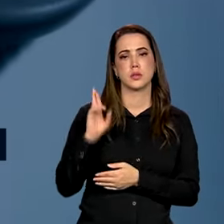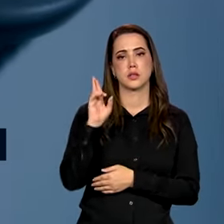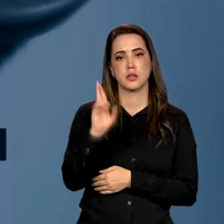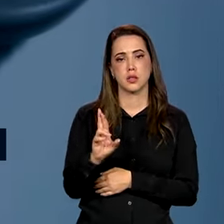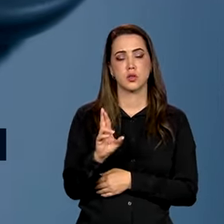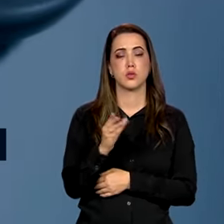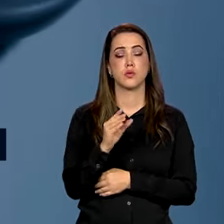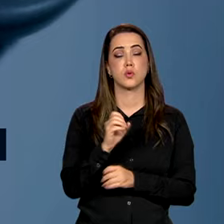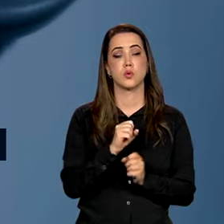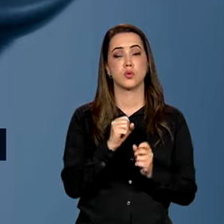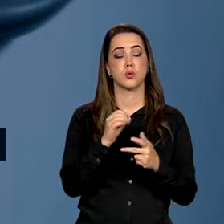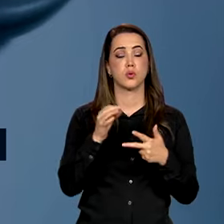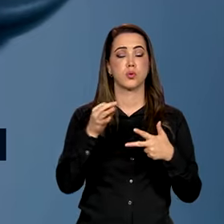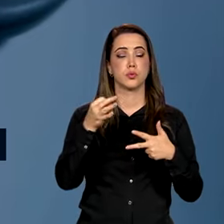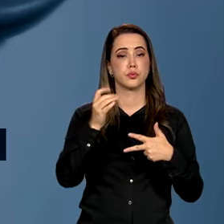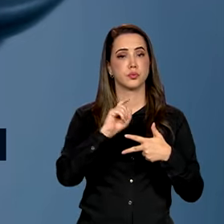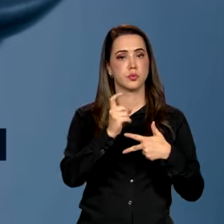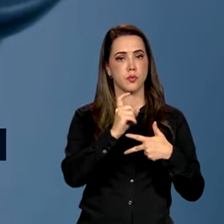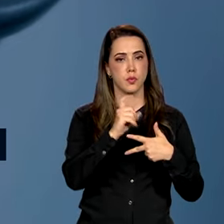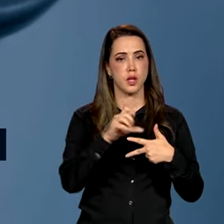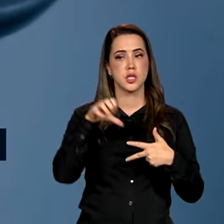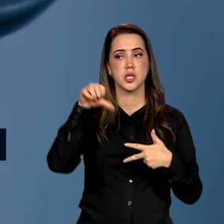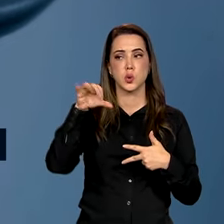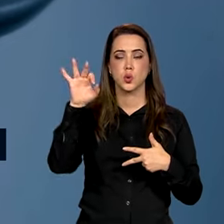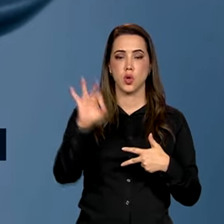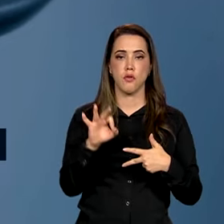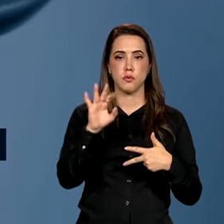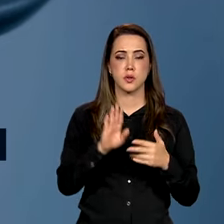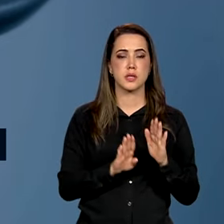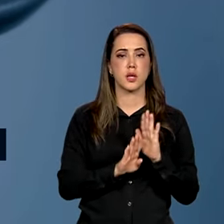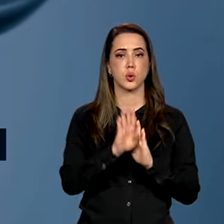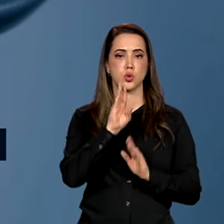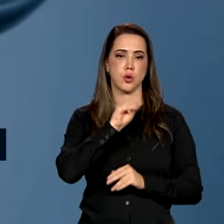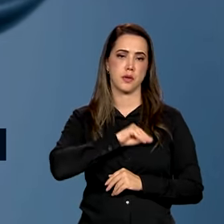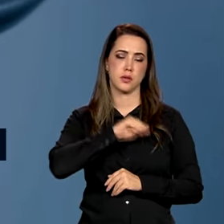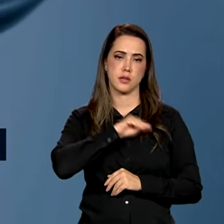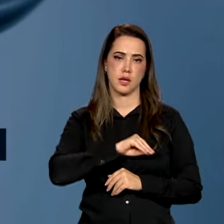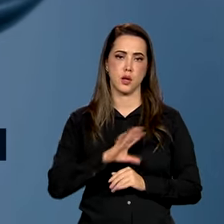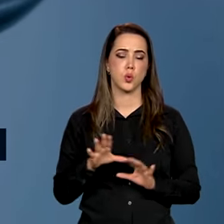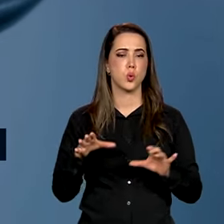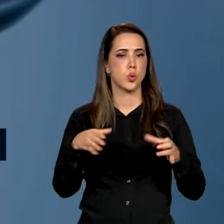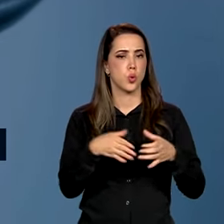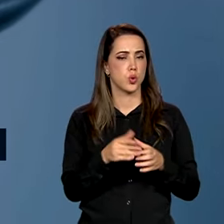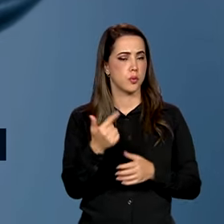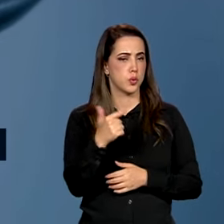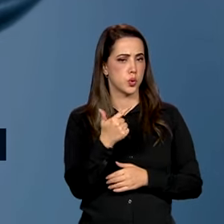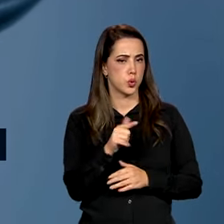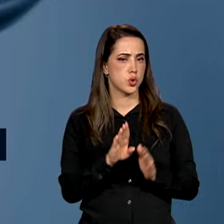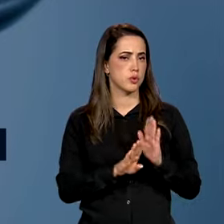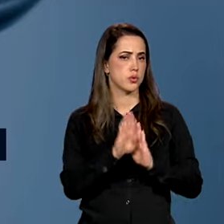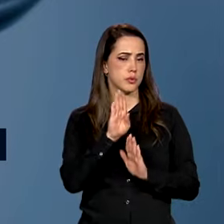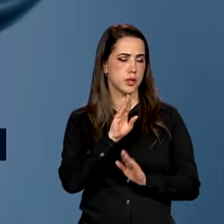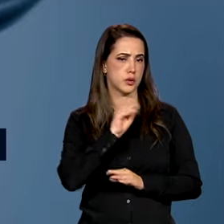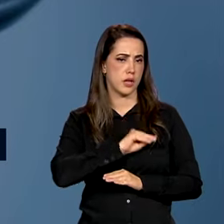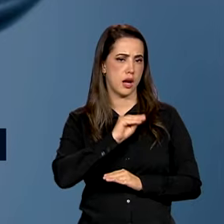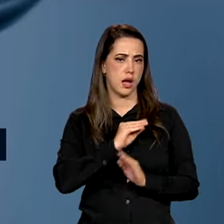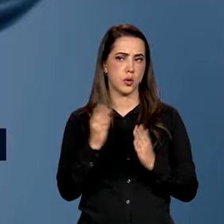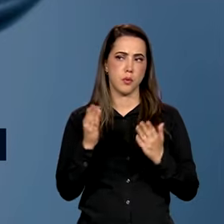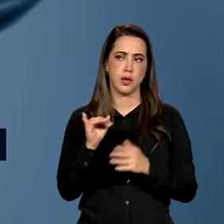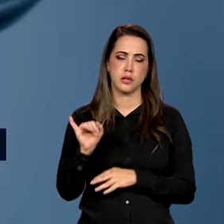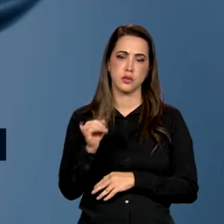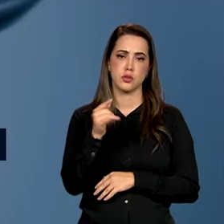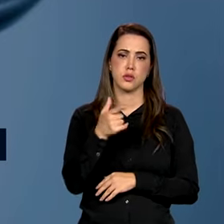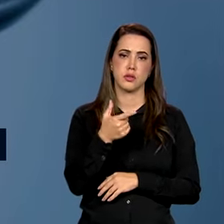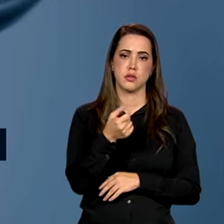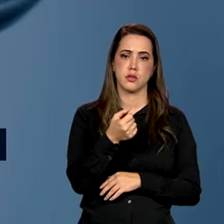Executivo Federal para reajuste linear de 9% a categoria estava sem aumento salarial Desde janeiro de 2017